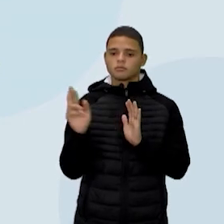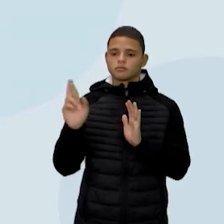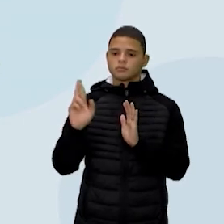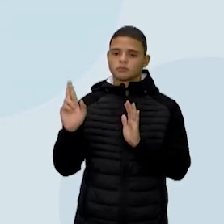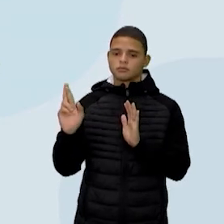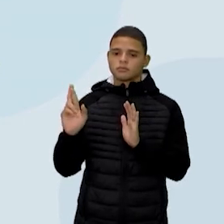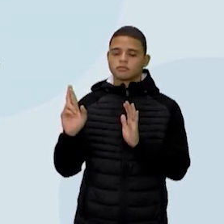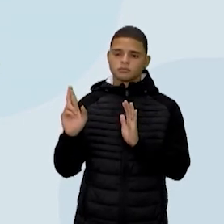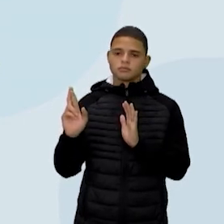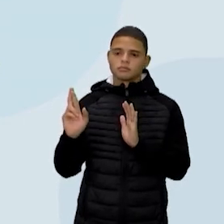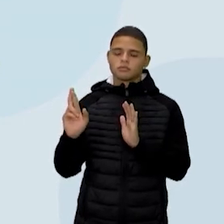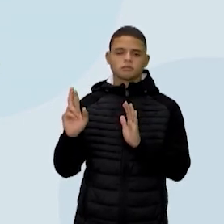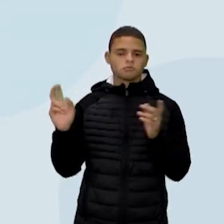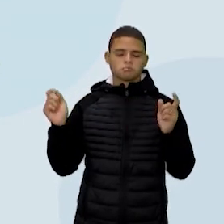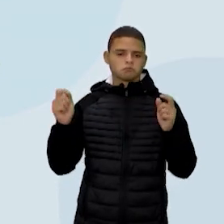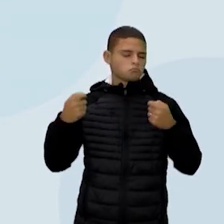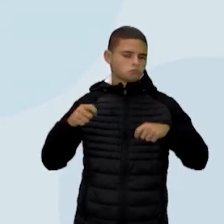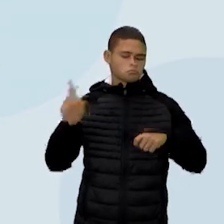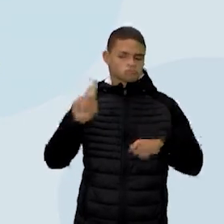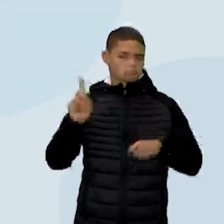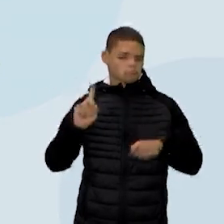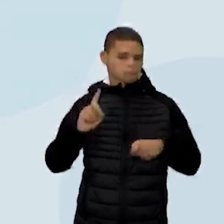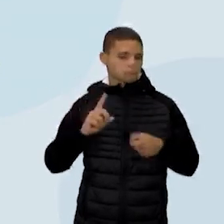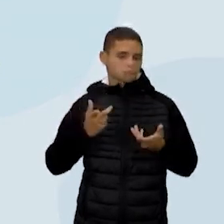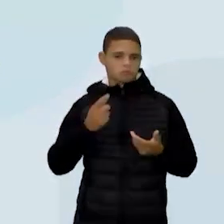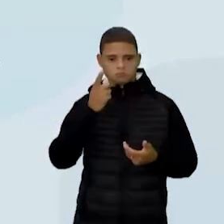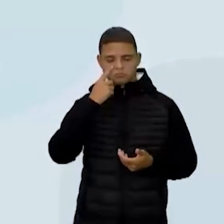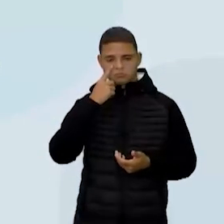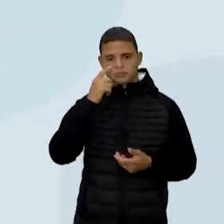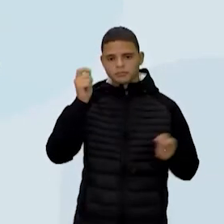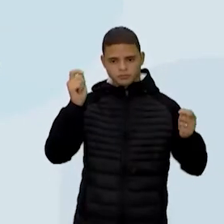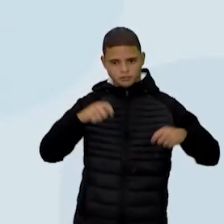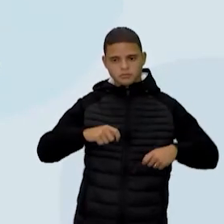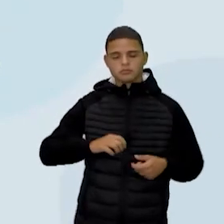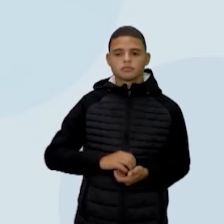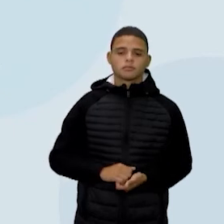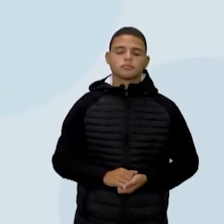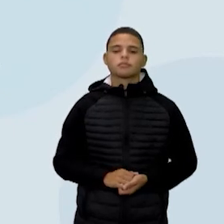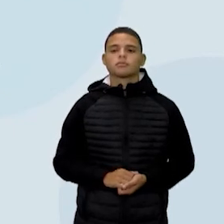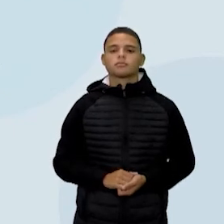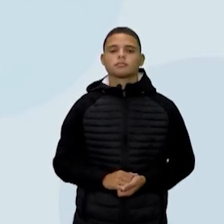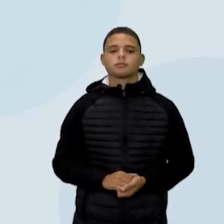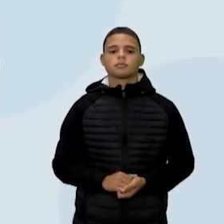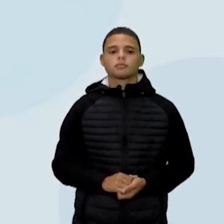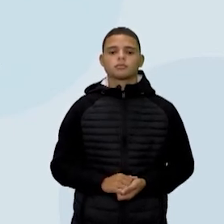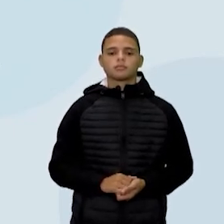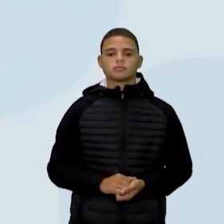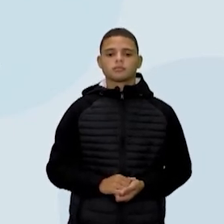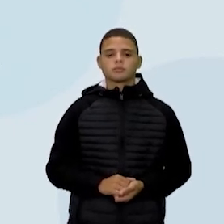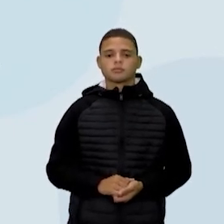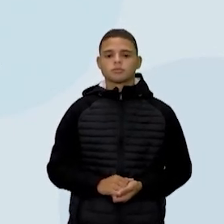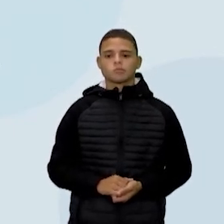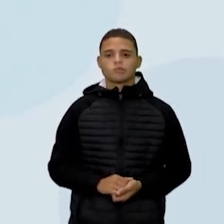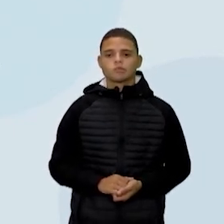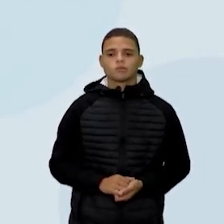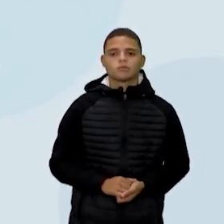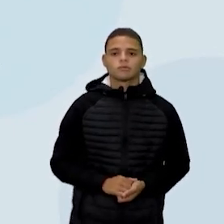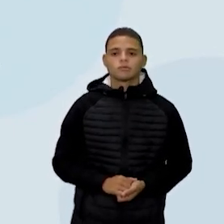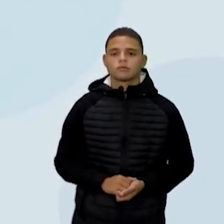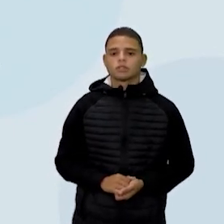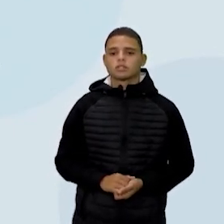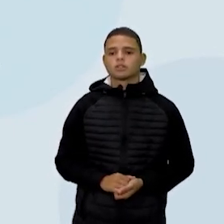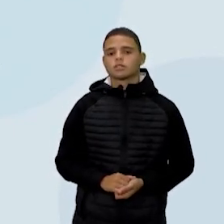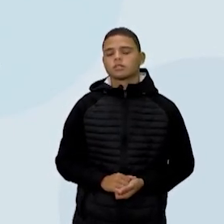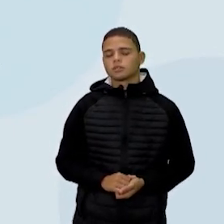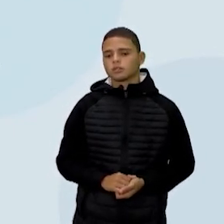gente acaba não verificando isso, mas o R$ 99 a gente sabe que é uma grandeza, é valor em dinheiro, né? Muito bem. Então, o que eu